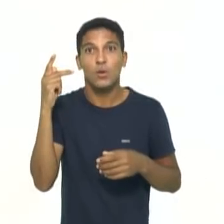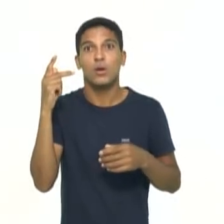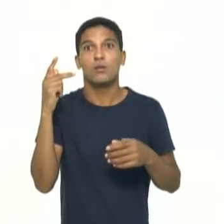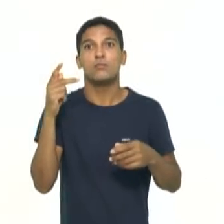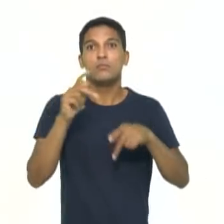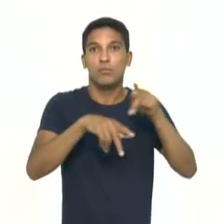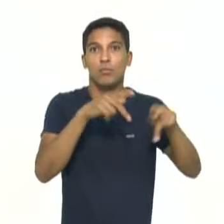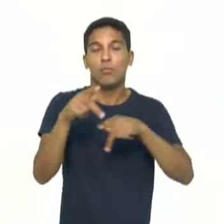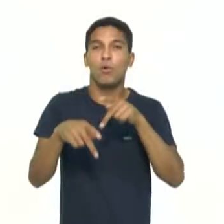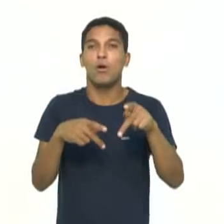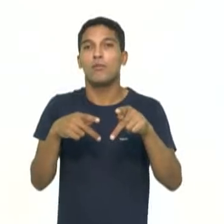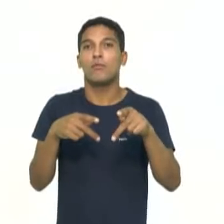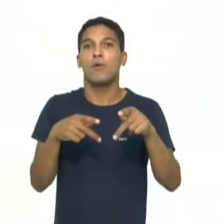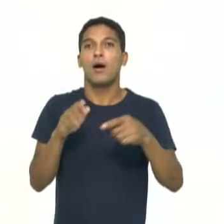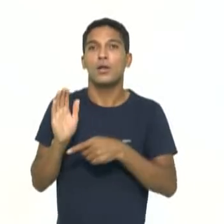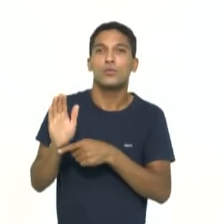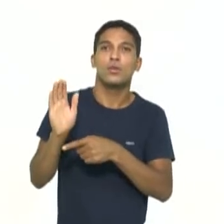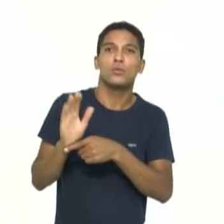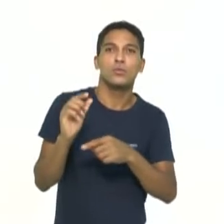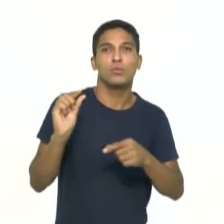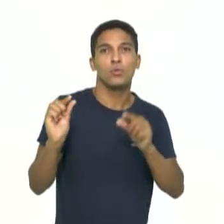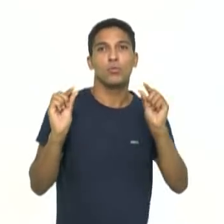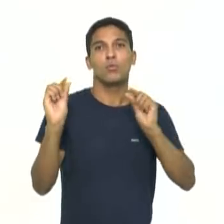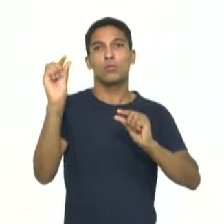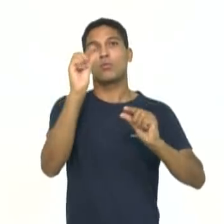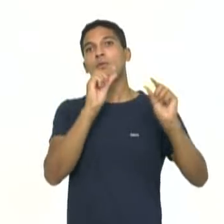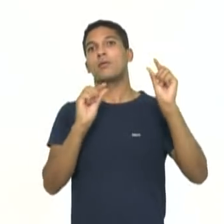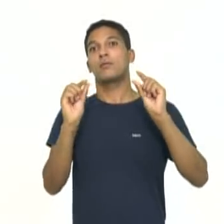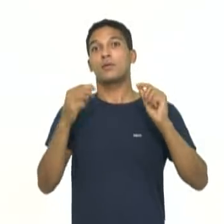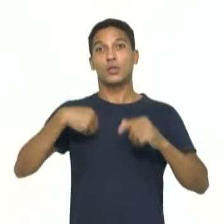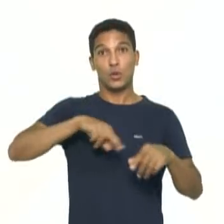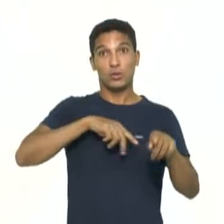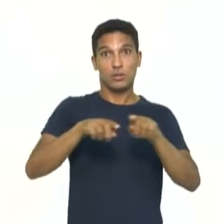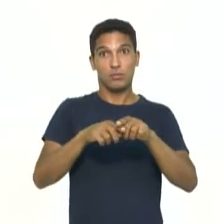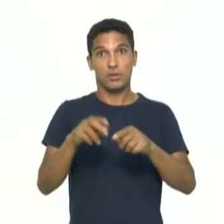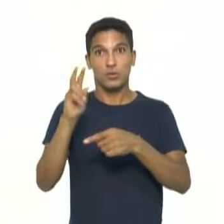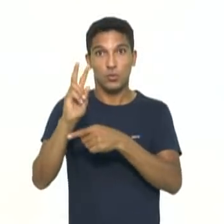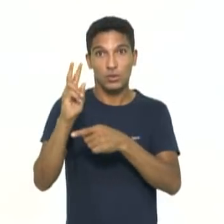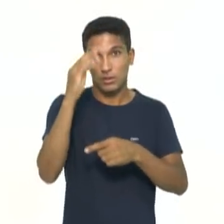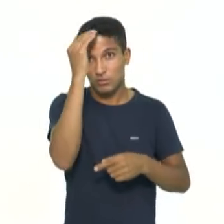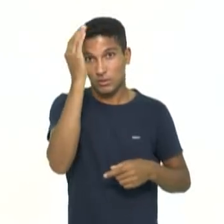nosso bem feitinho, vamos cuidar do nosso Brasil e do nosso país.